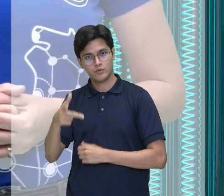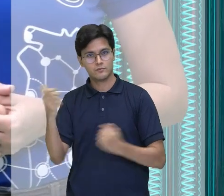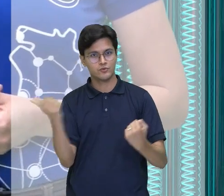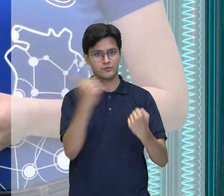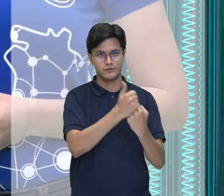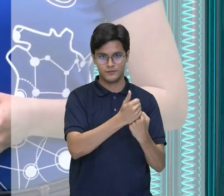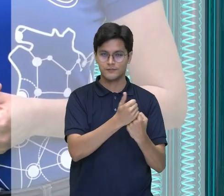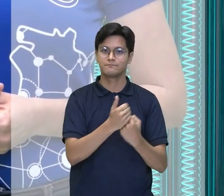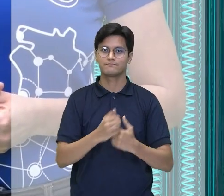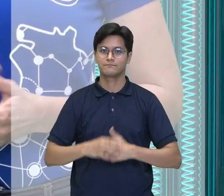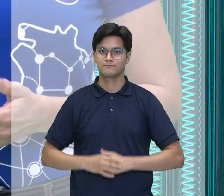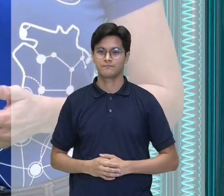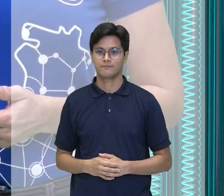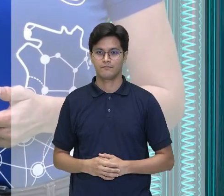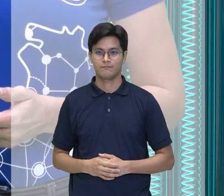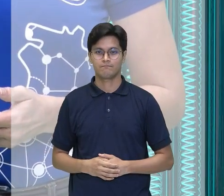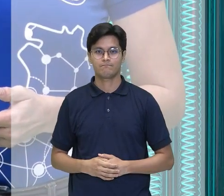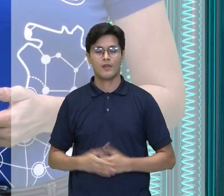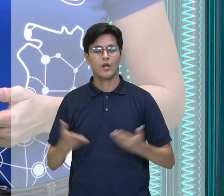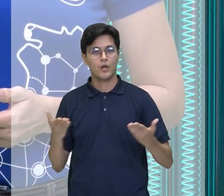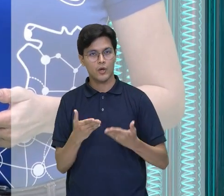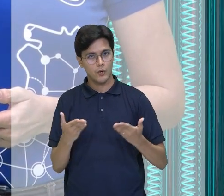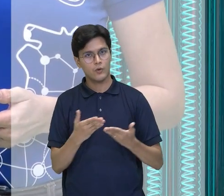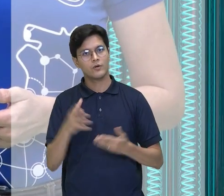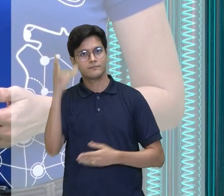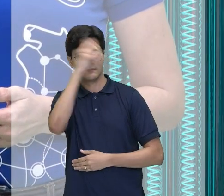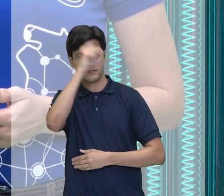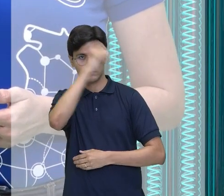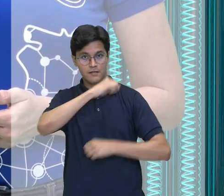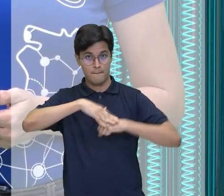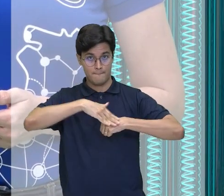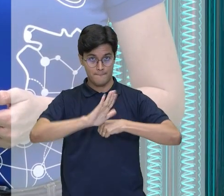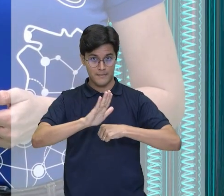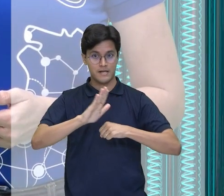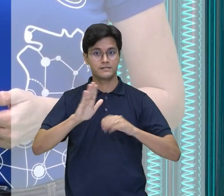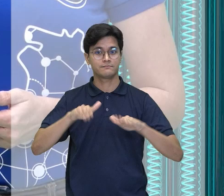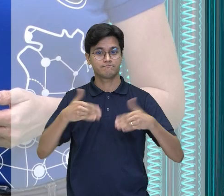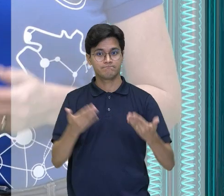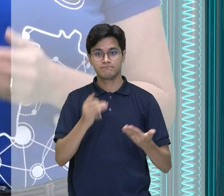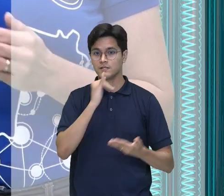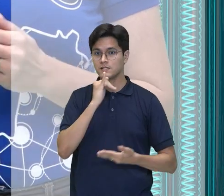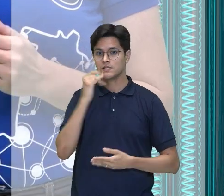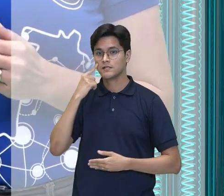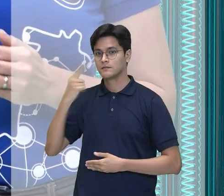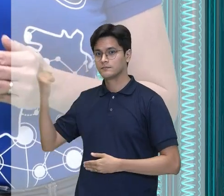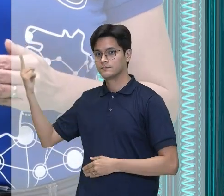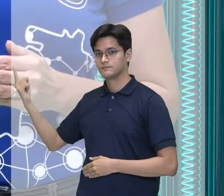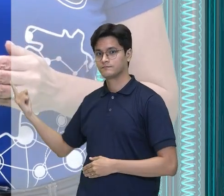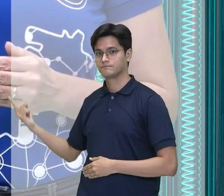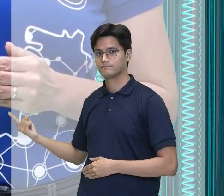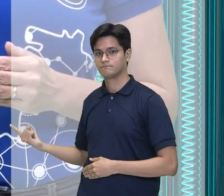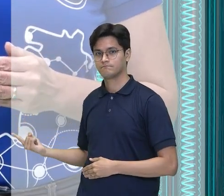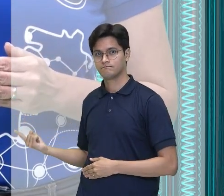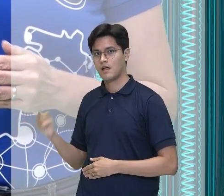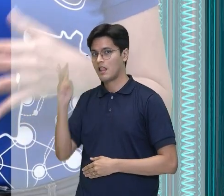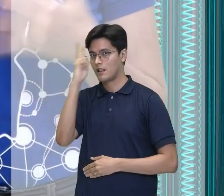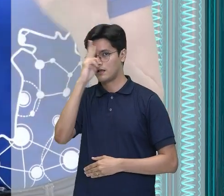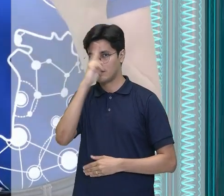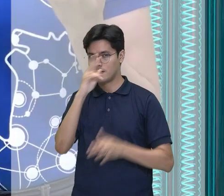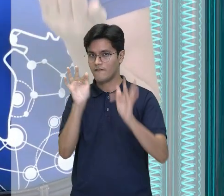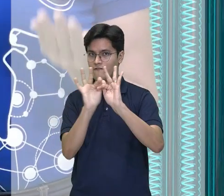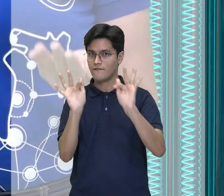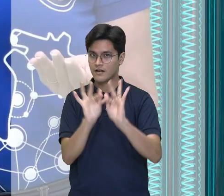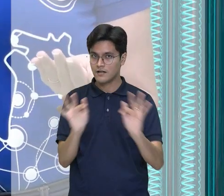objective pronouns. Então, aqui no caso, olha, vamos relembrar as frases sobre a Victoria. I know